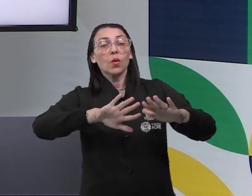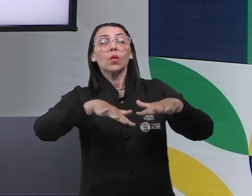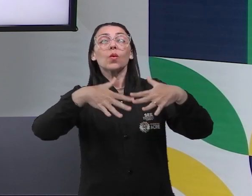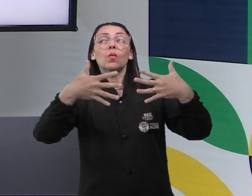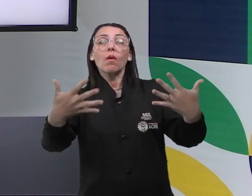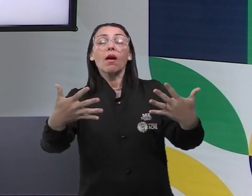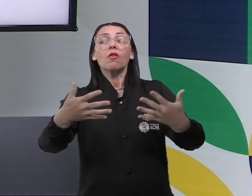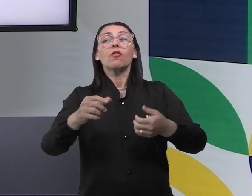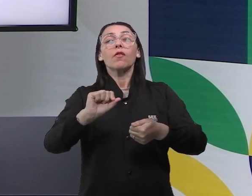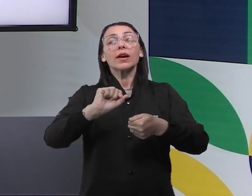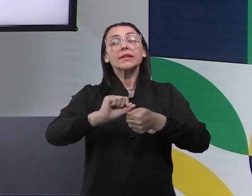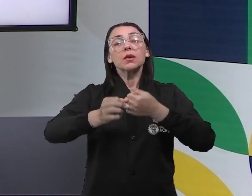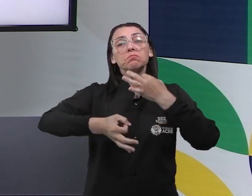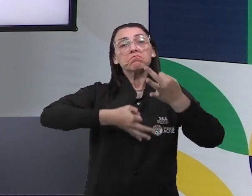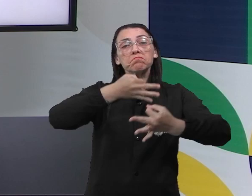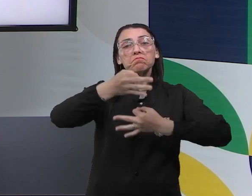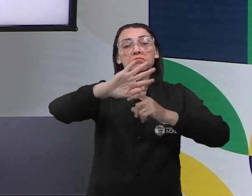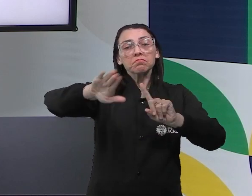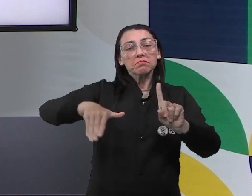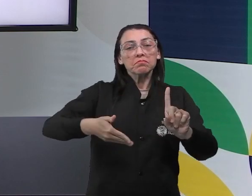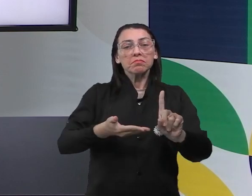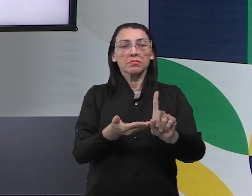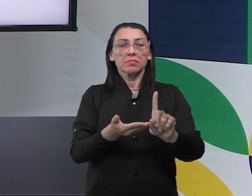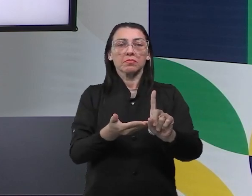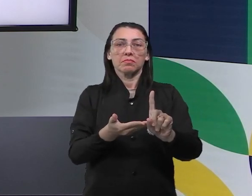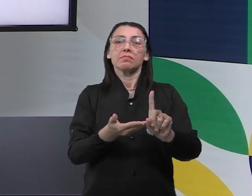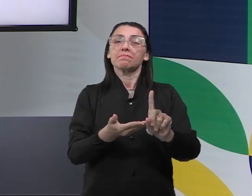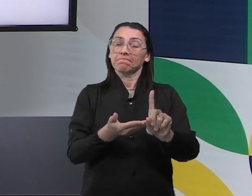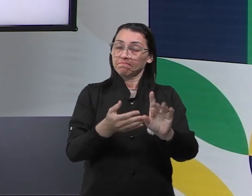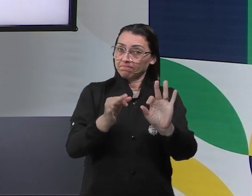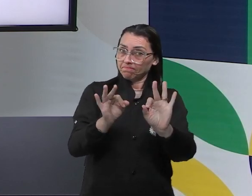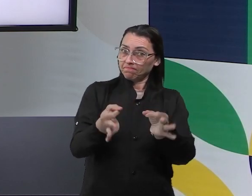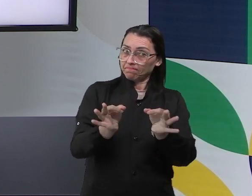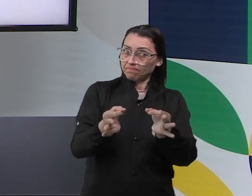uma crítica daquela abordagem ou quais eu não posso, tá